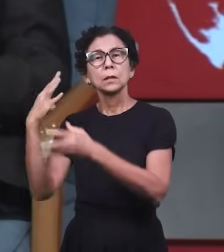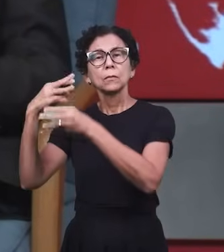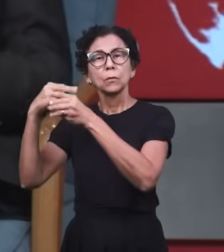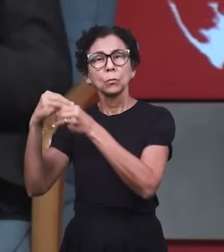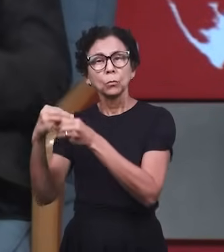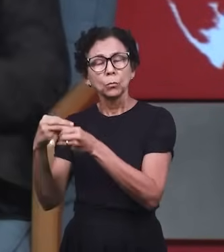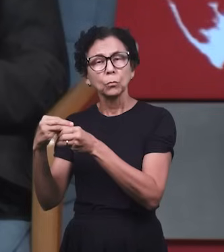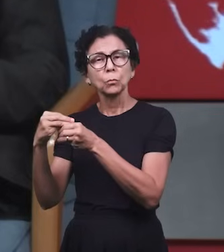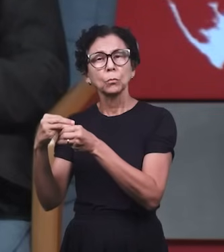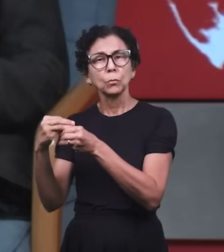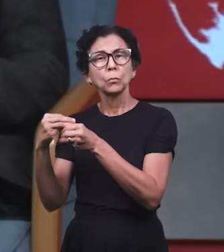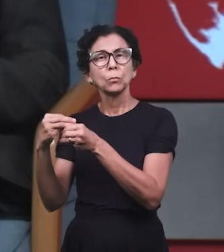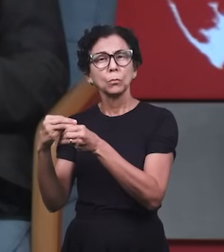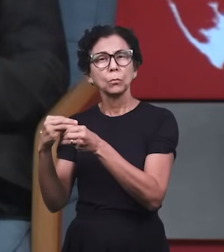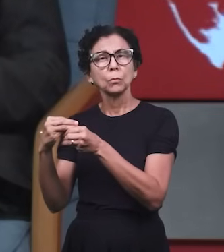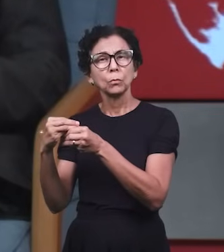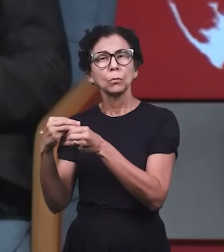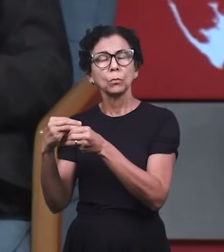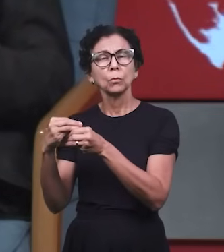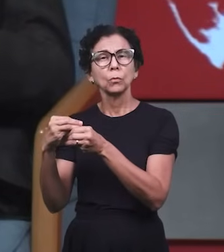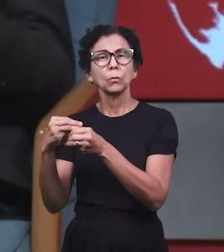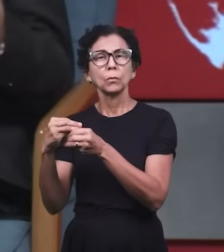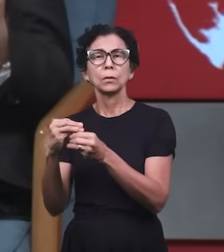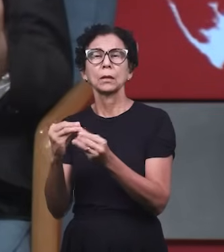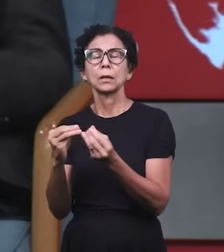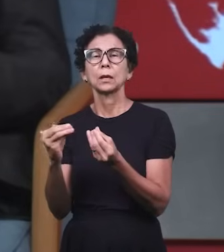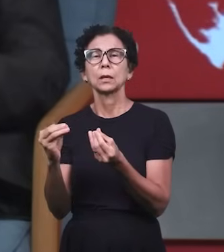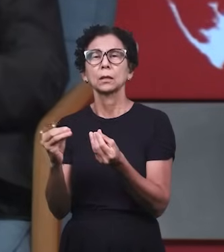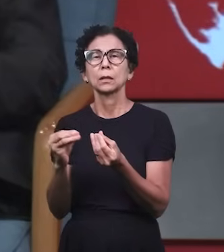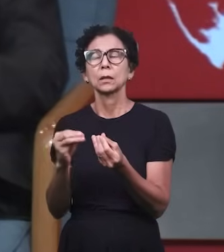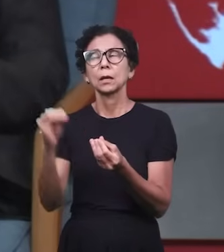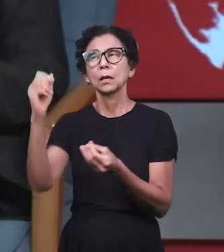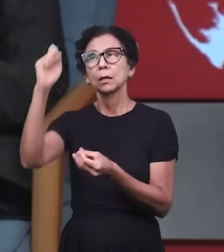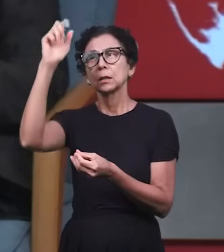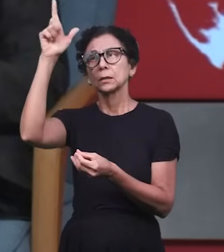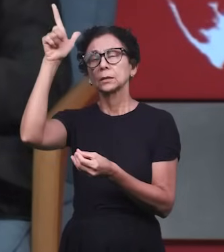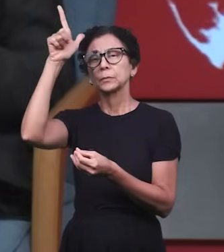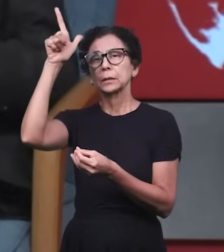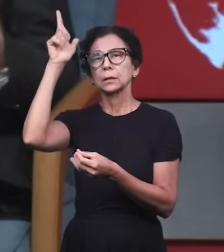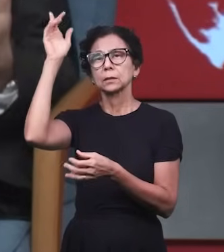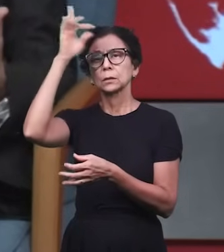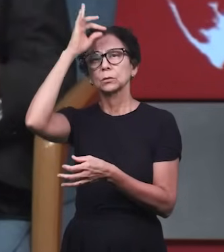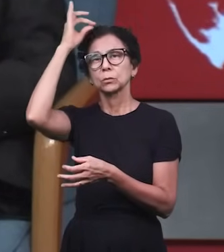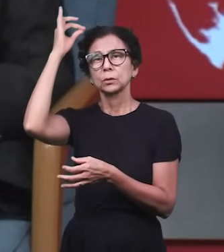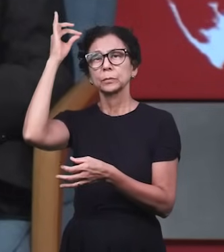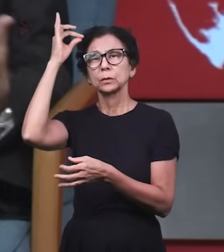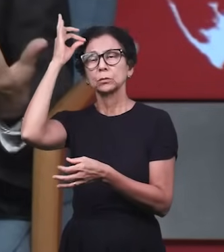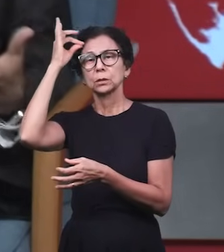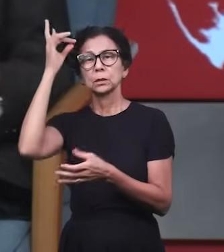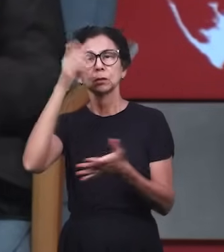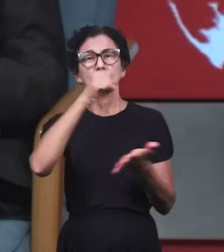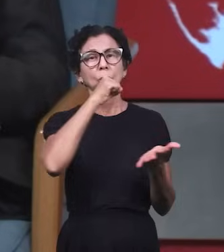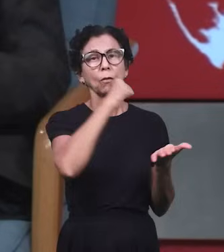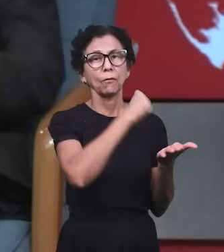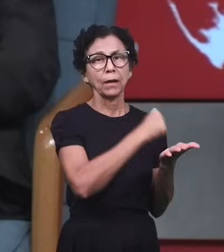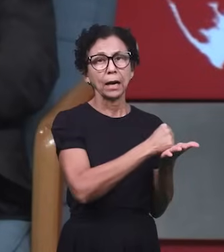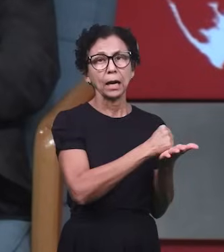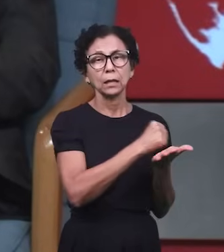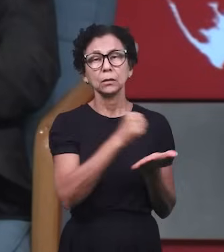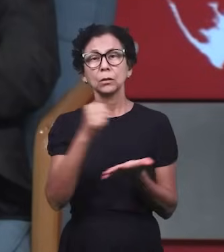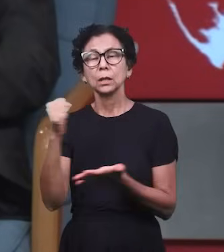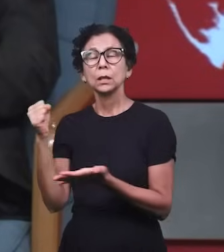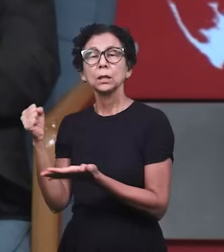cânon cristão, ou seja, a parte inspirada da palavra, que era o complemento da nossa Bíblia